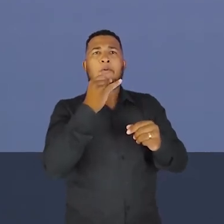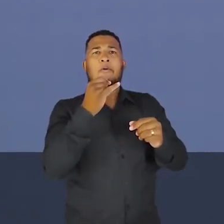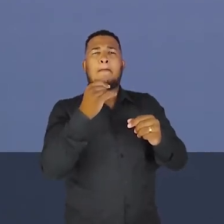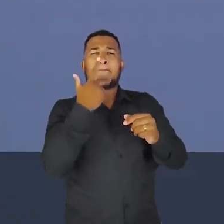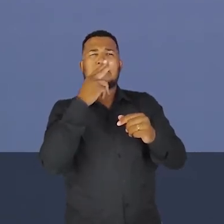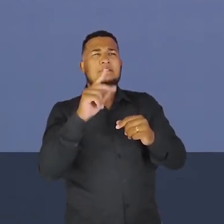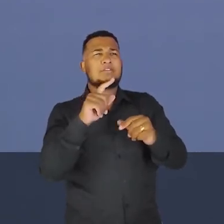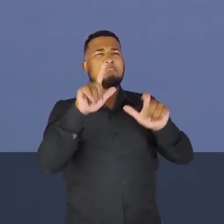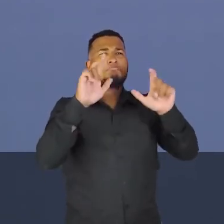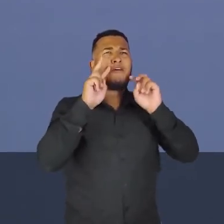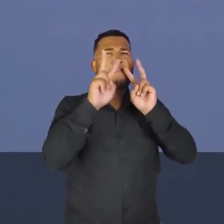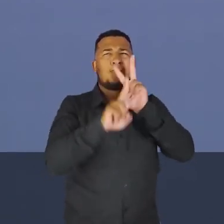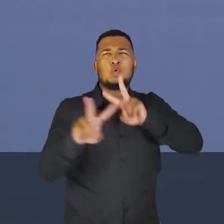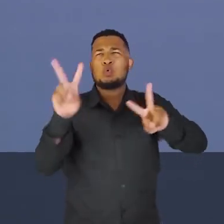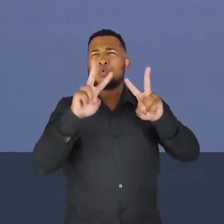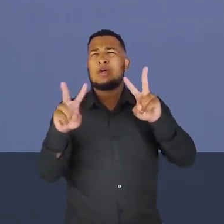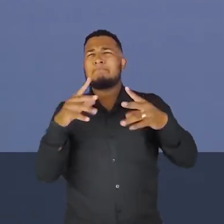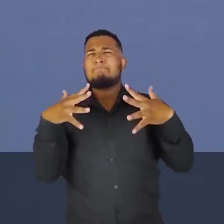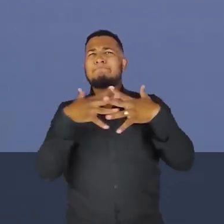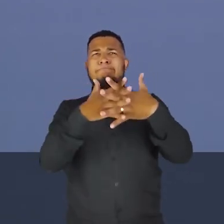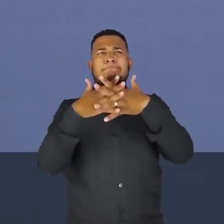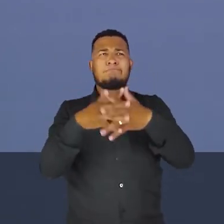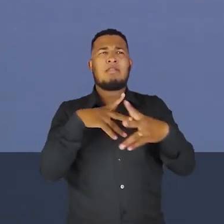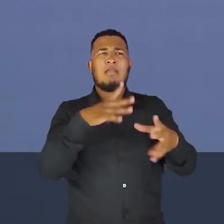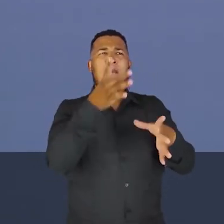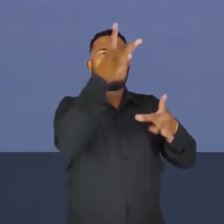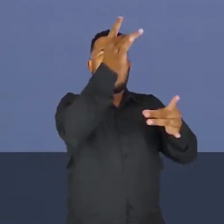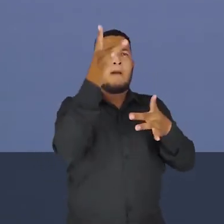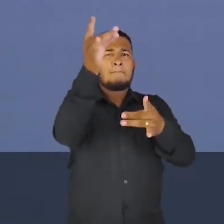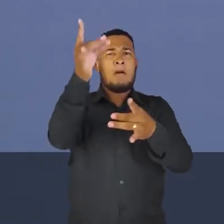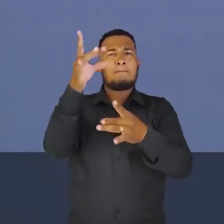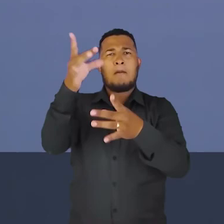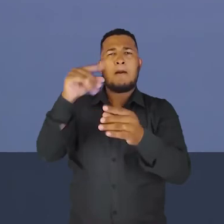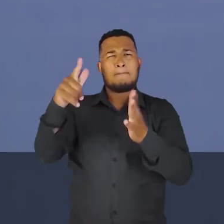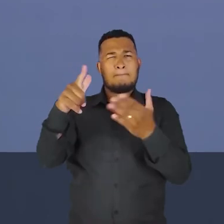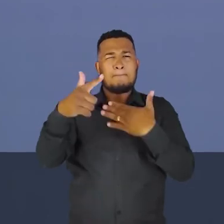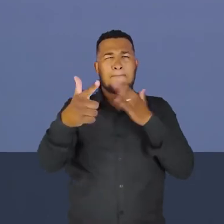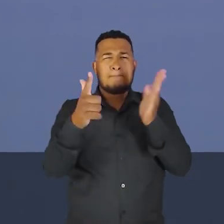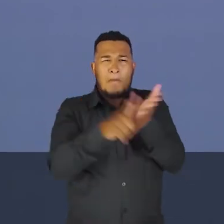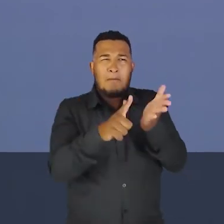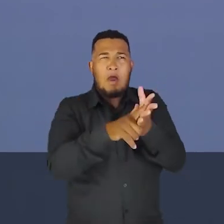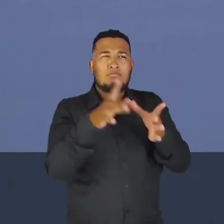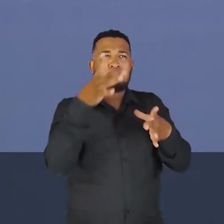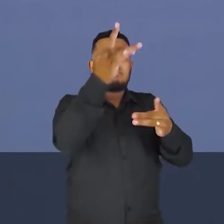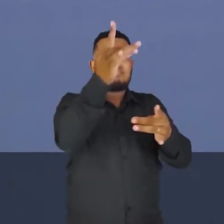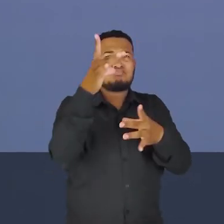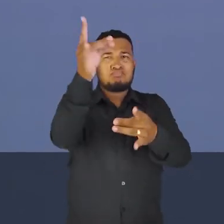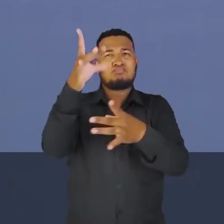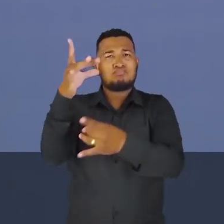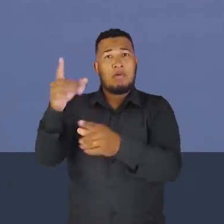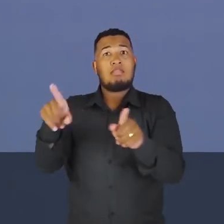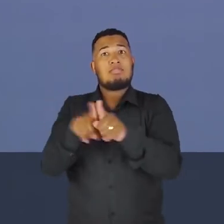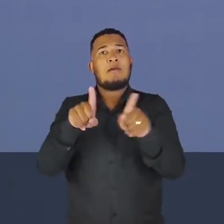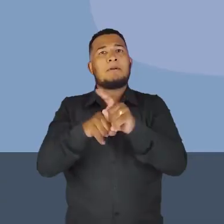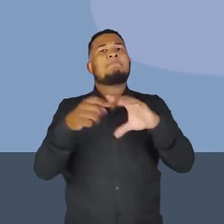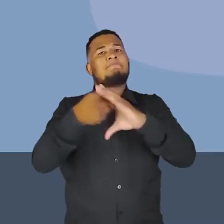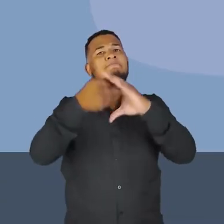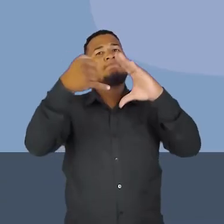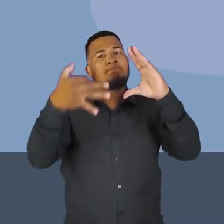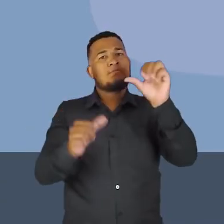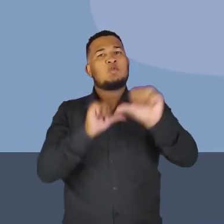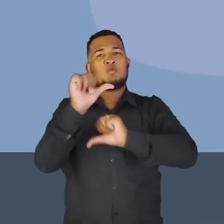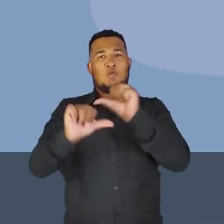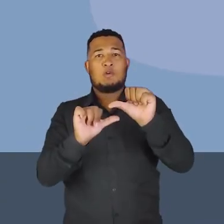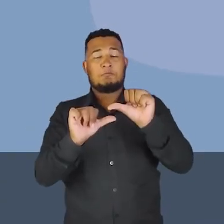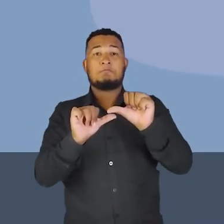letreiros, tá, as faixas que se colocam nas cidades e que alteram a característica daquele local. Também temos, né,